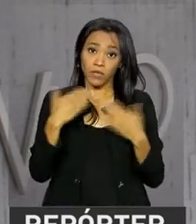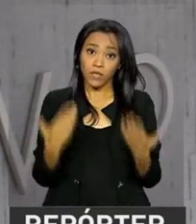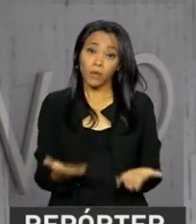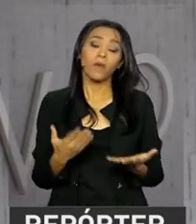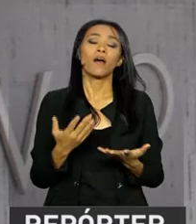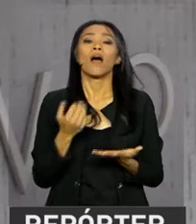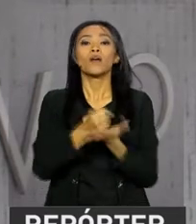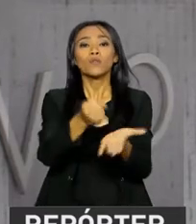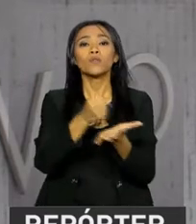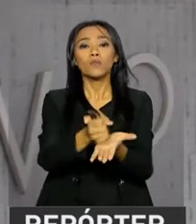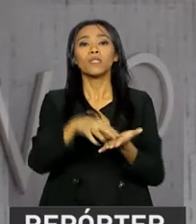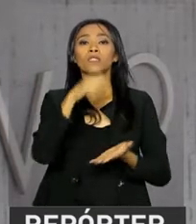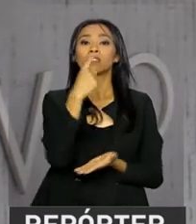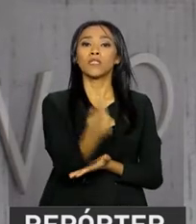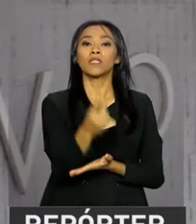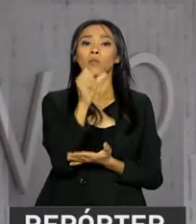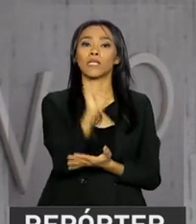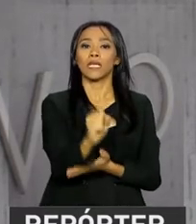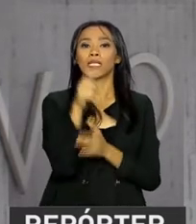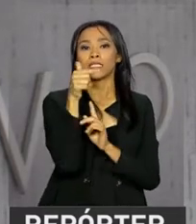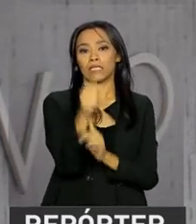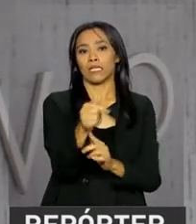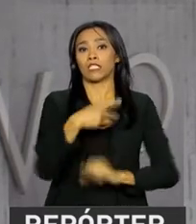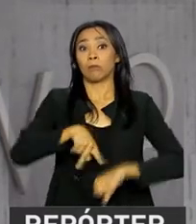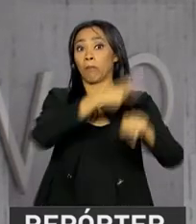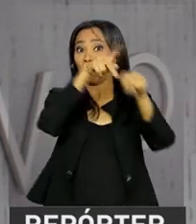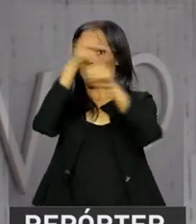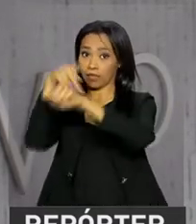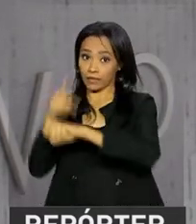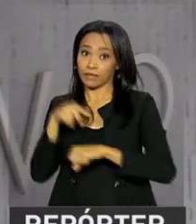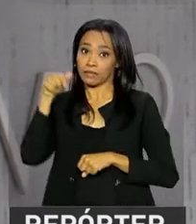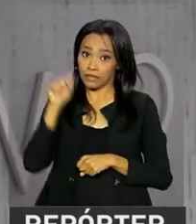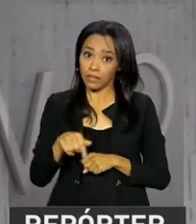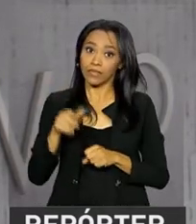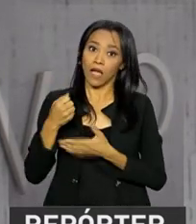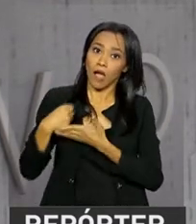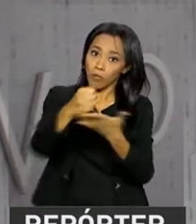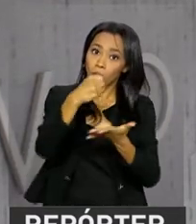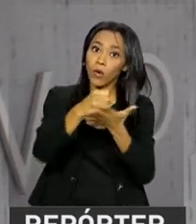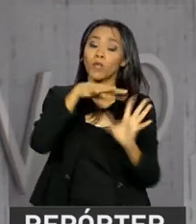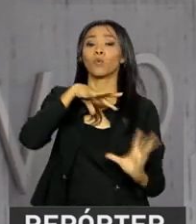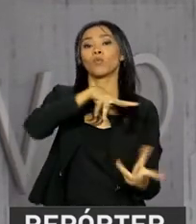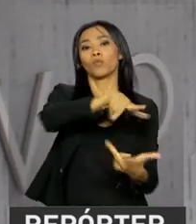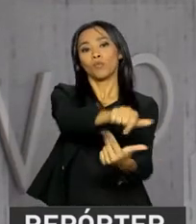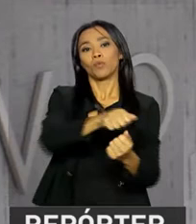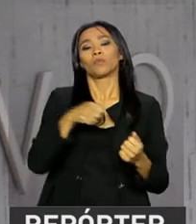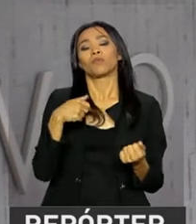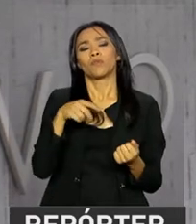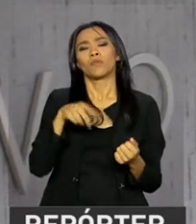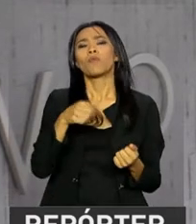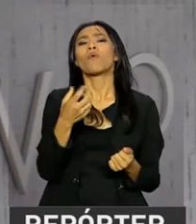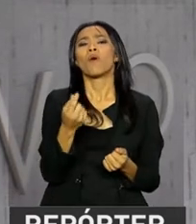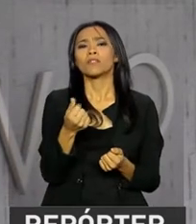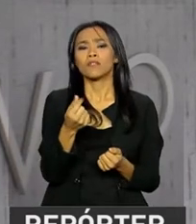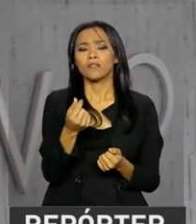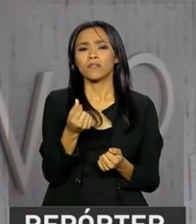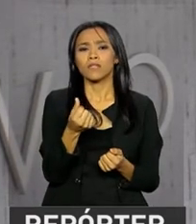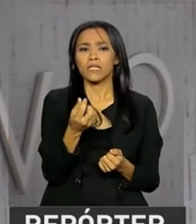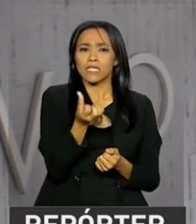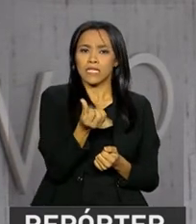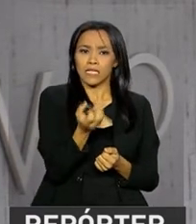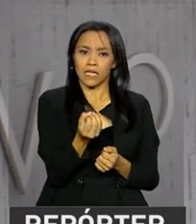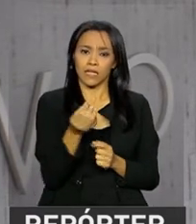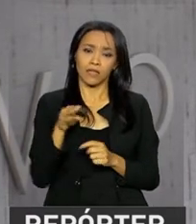187 países e é a maior fonte de financiamento ao desenvolvimento no mundo com um orçamento de 60 bilhões de dólares